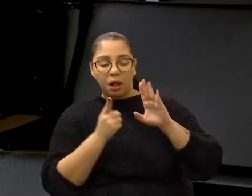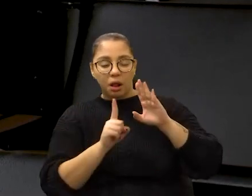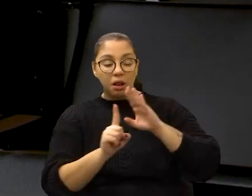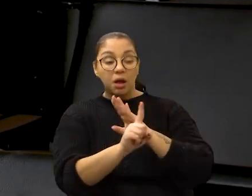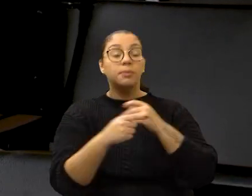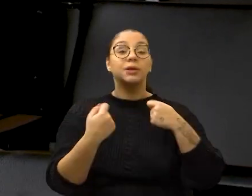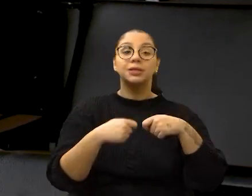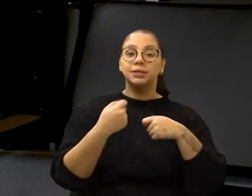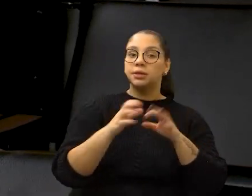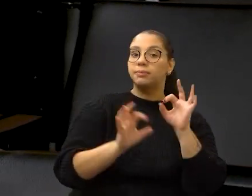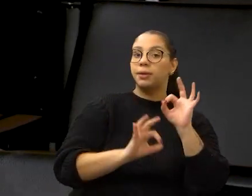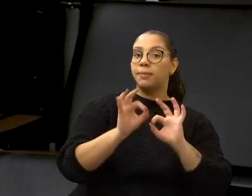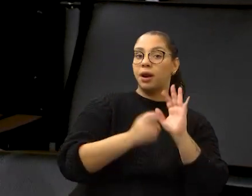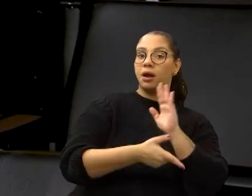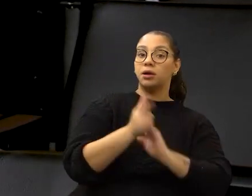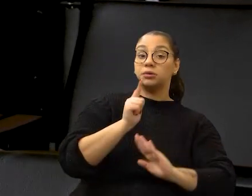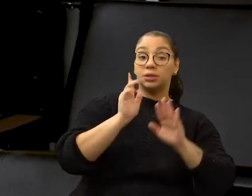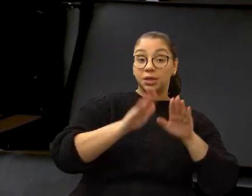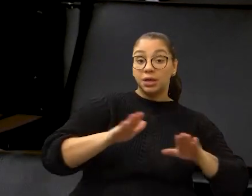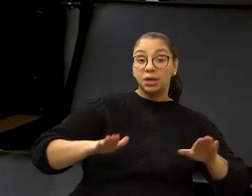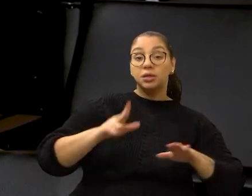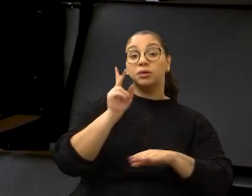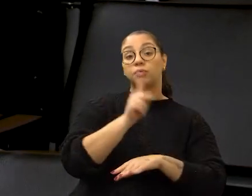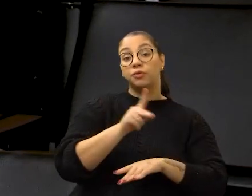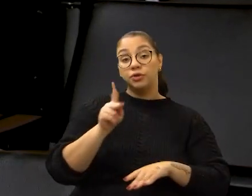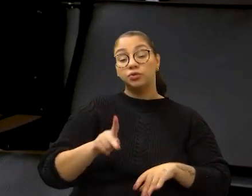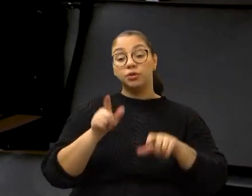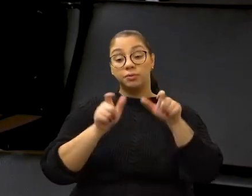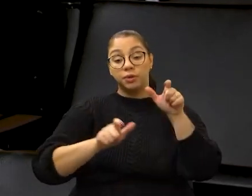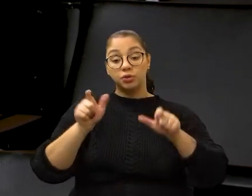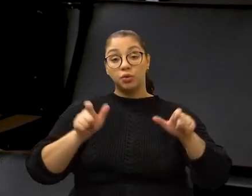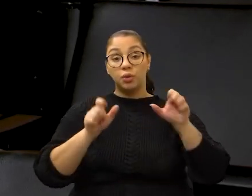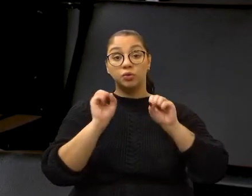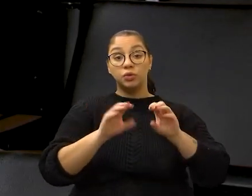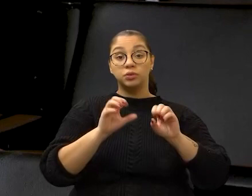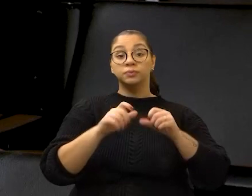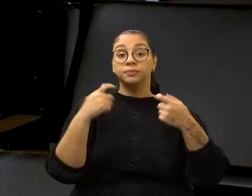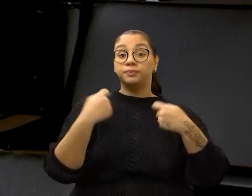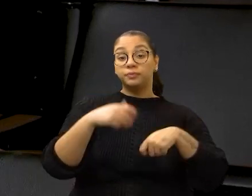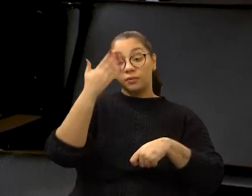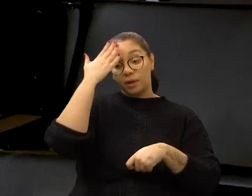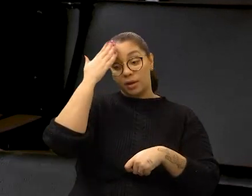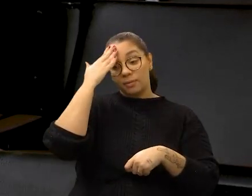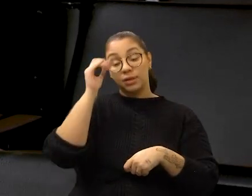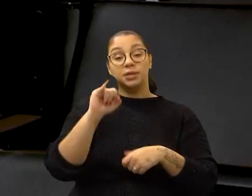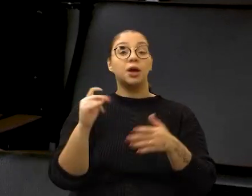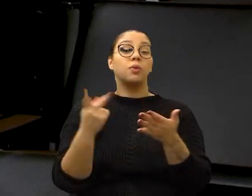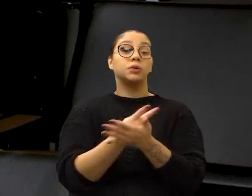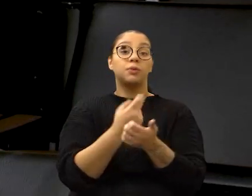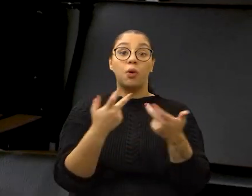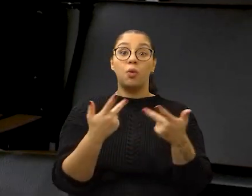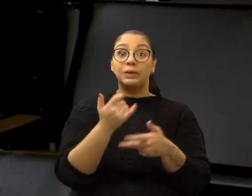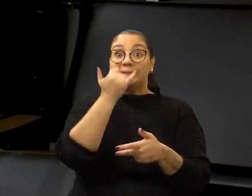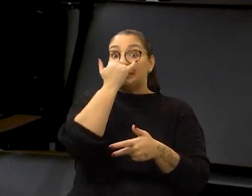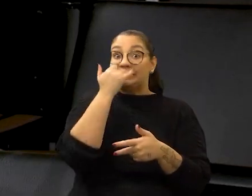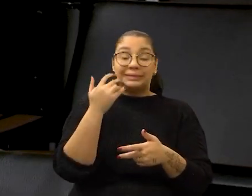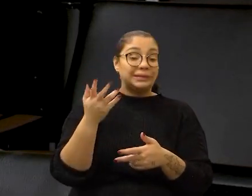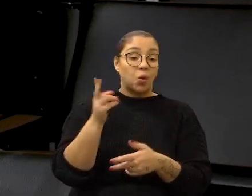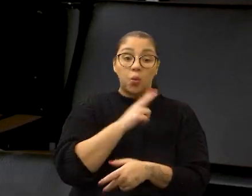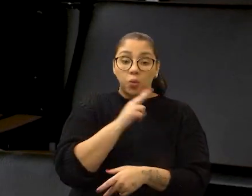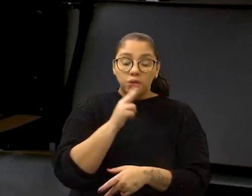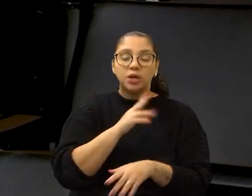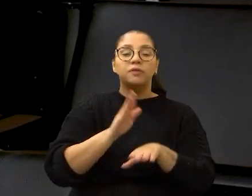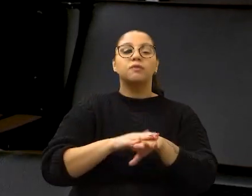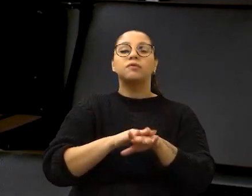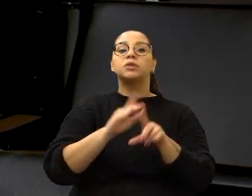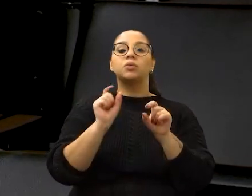é prioridade. As crianças precisam, os professores, os educadores, toda a escola precisa saber, numa situação de emergência, como agir,